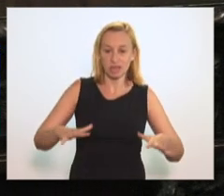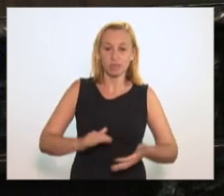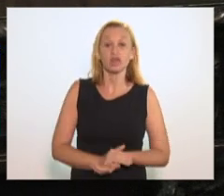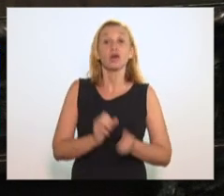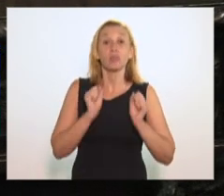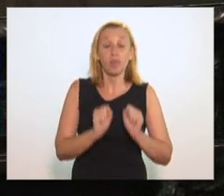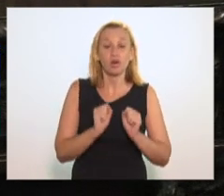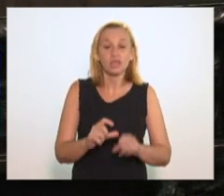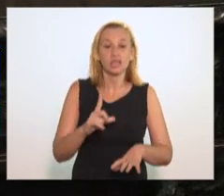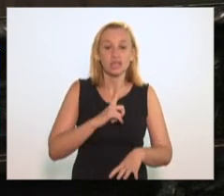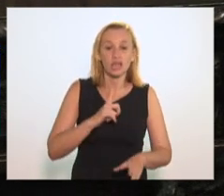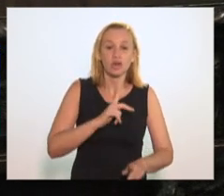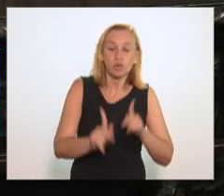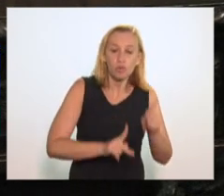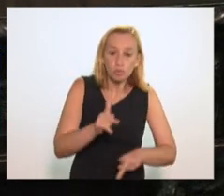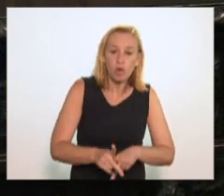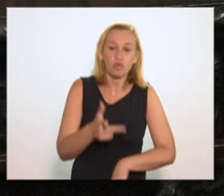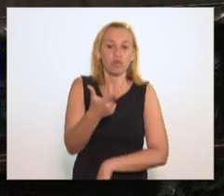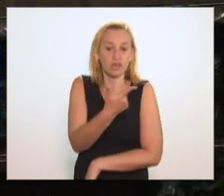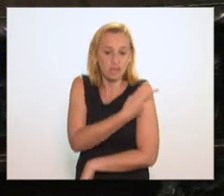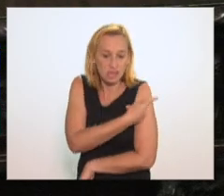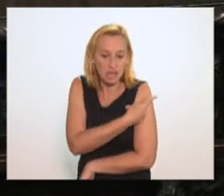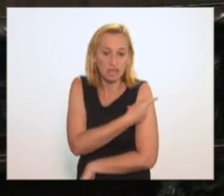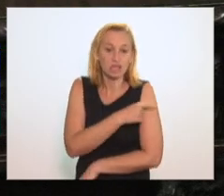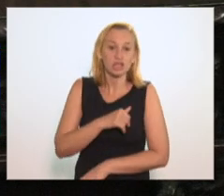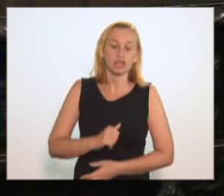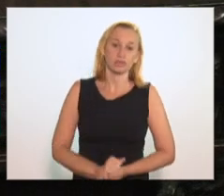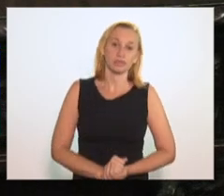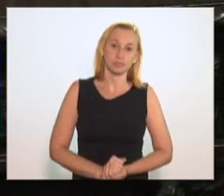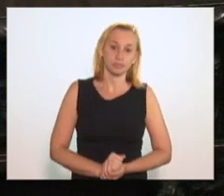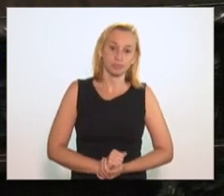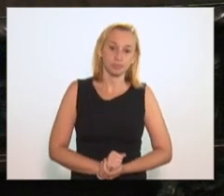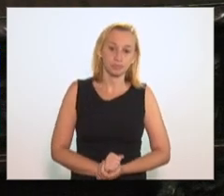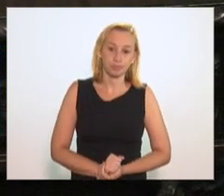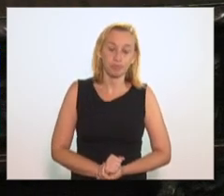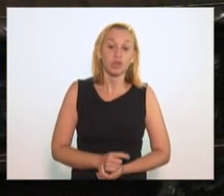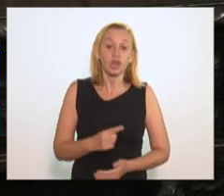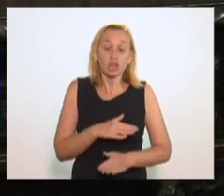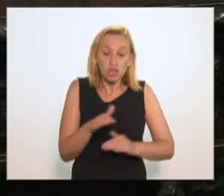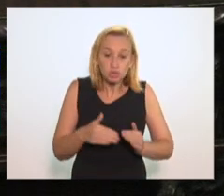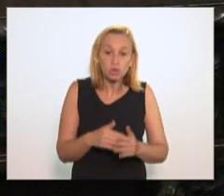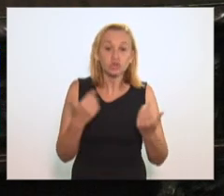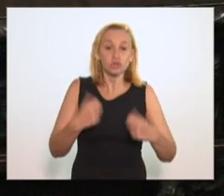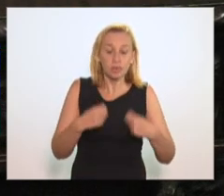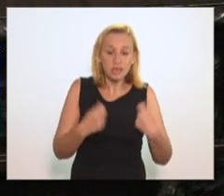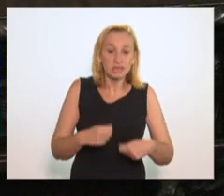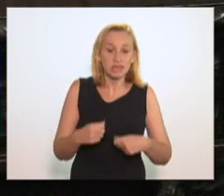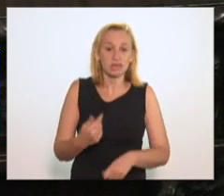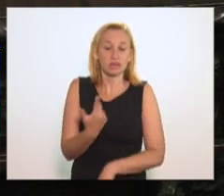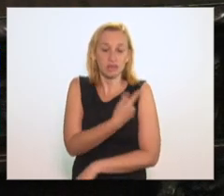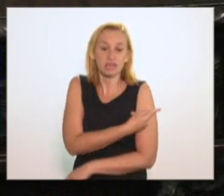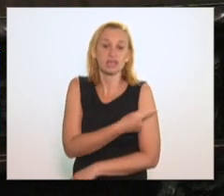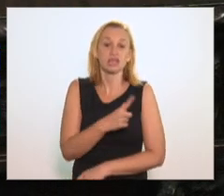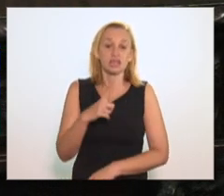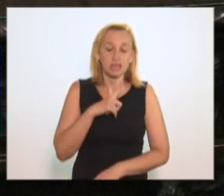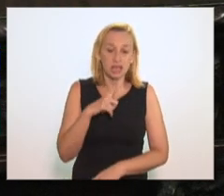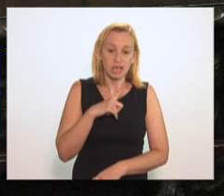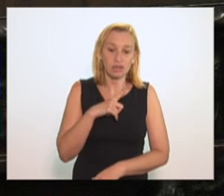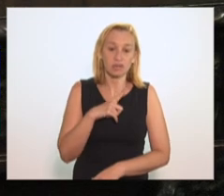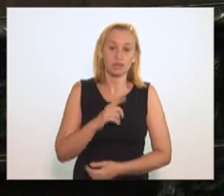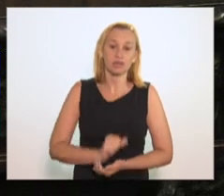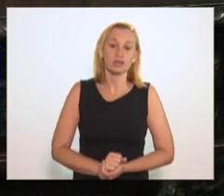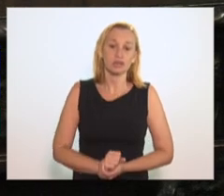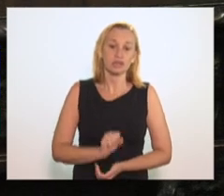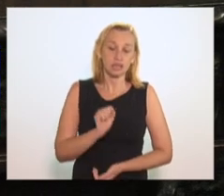ter a população sendo vacinada e que aqueles que precisam tanto das vacinas tenham as vacinas